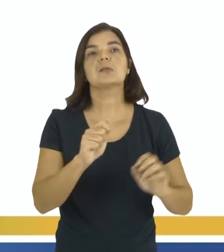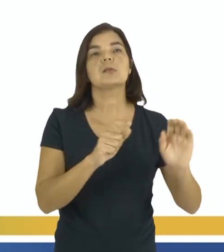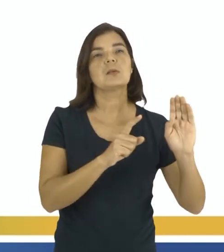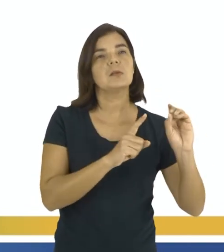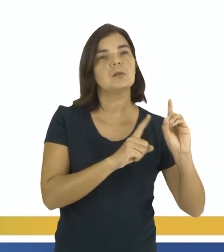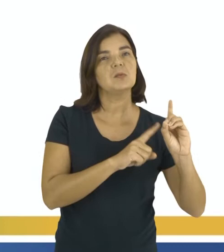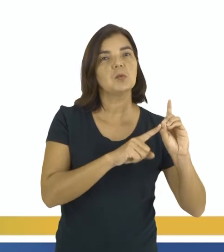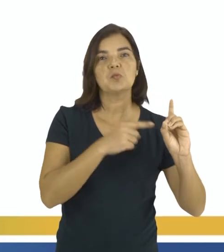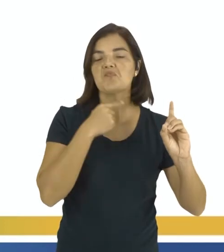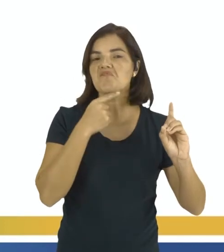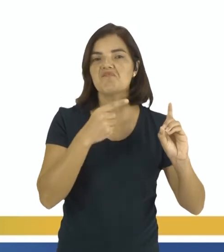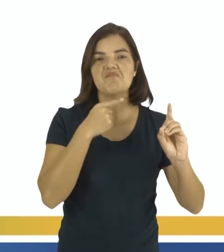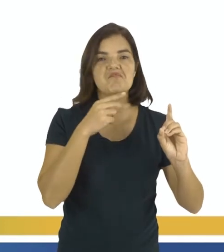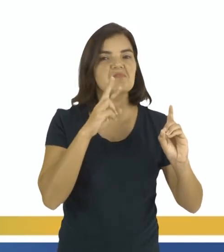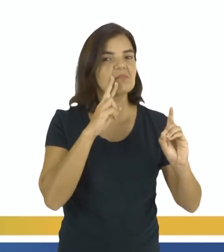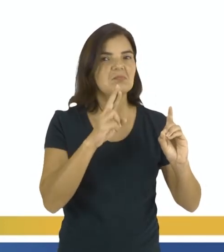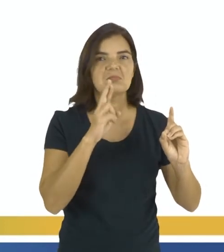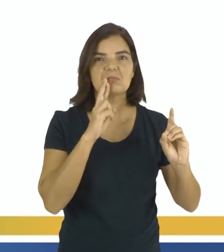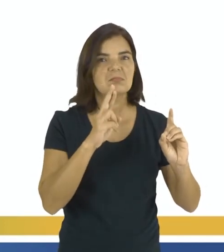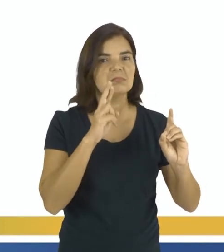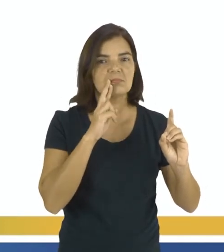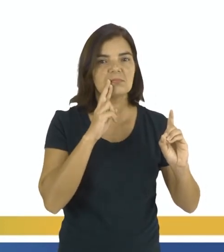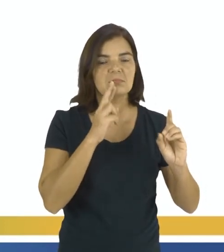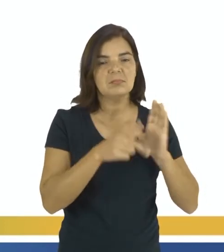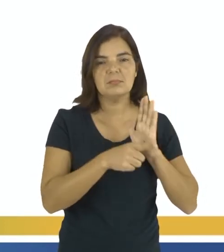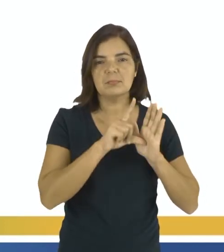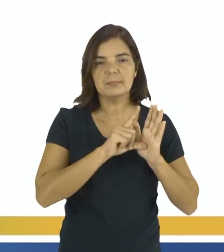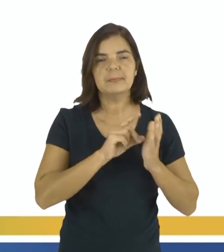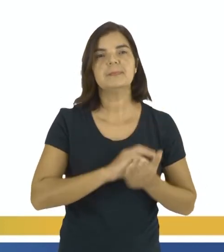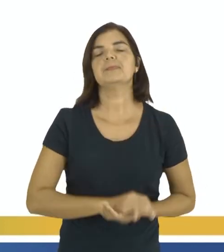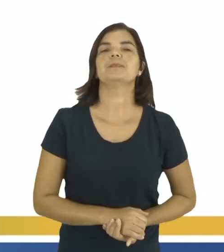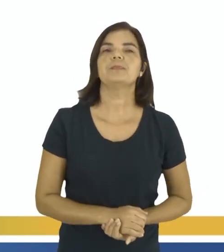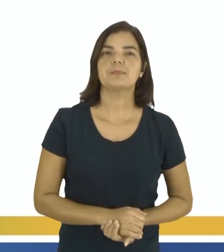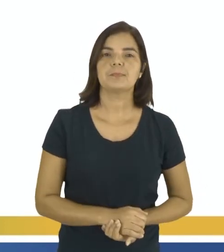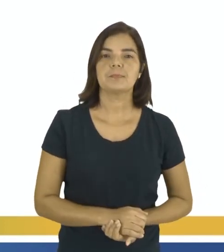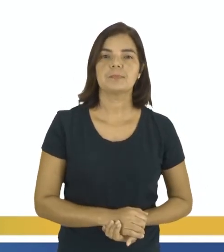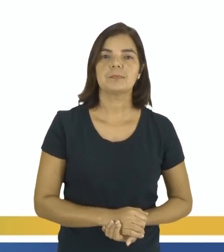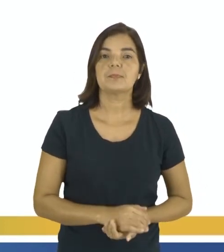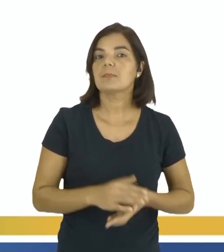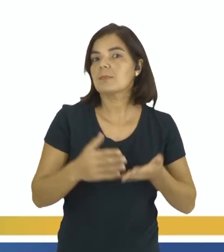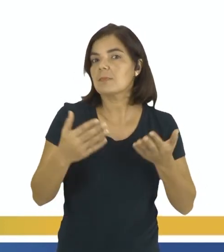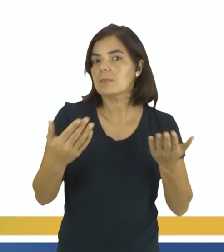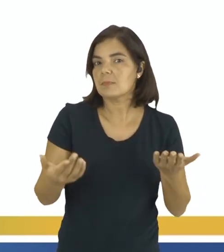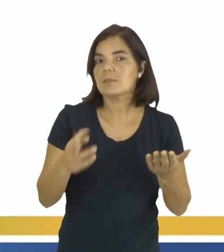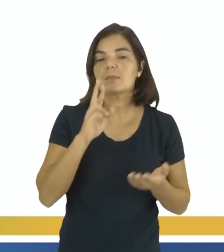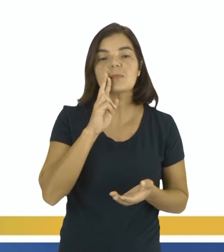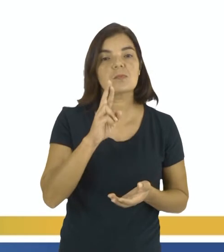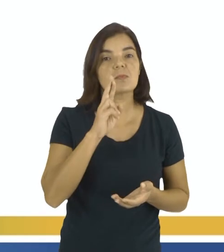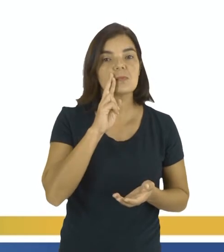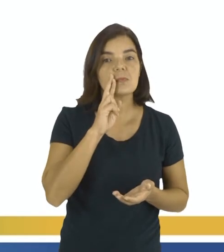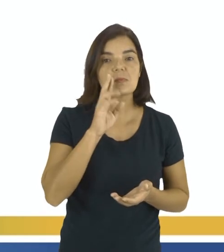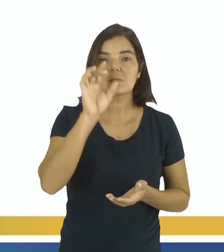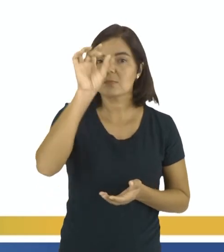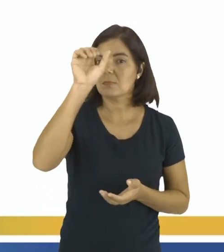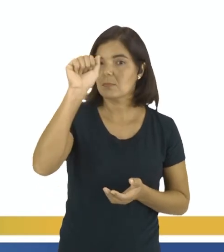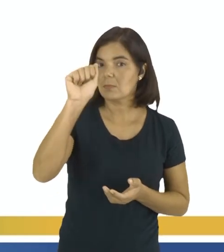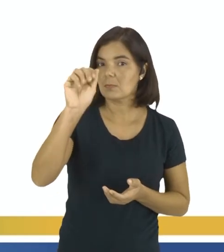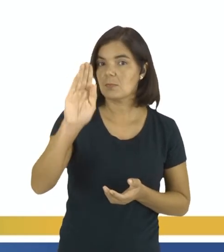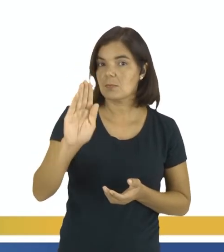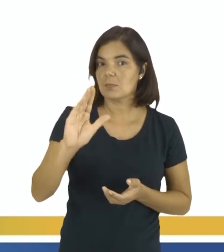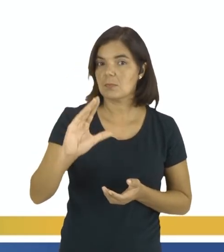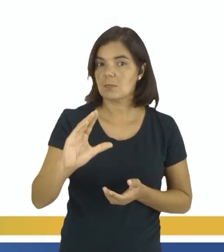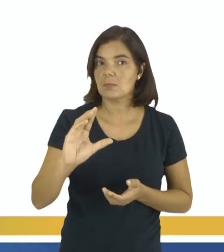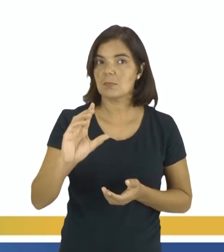D, nenhuma das alternativas anteriores. E aí, gente, será qual alternativa